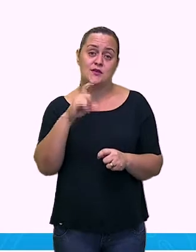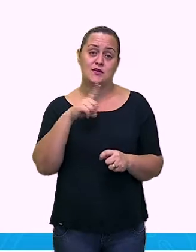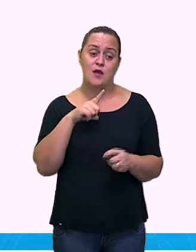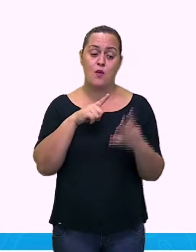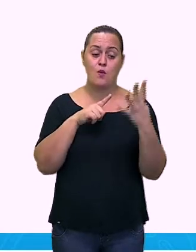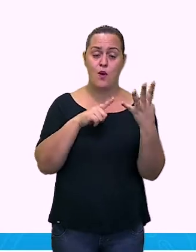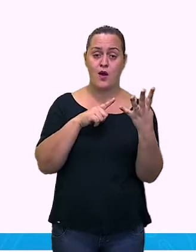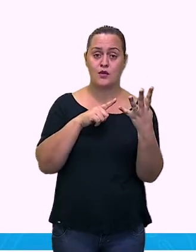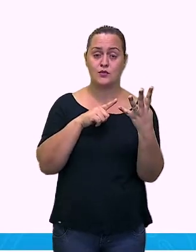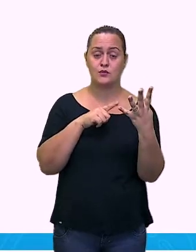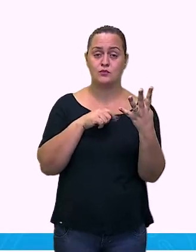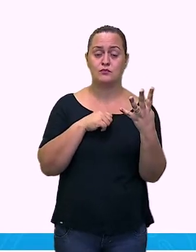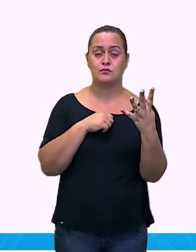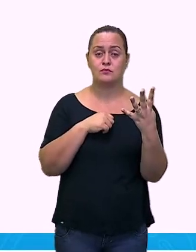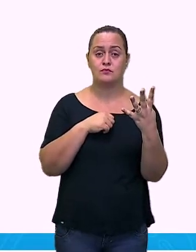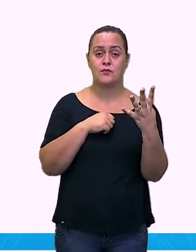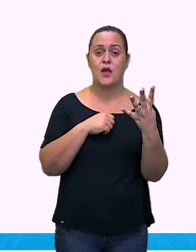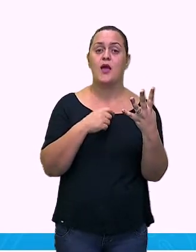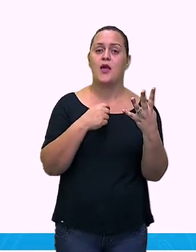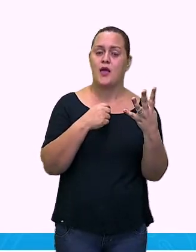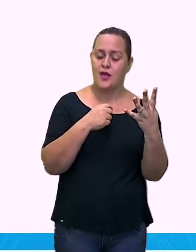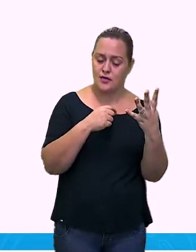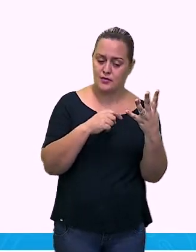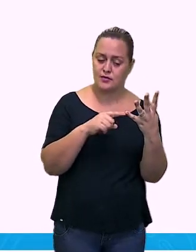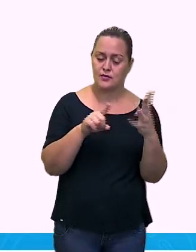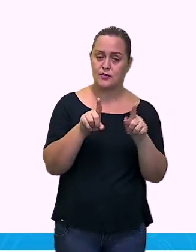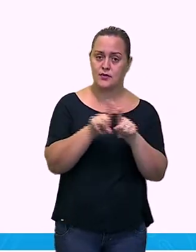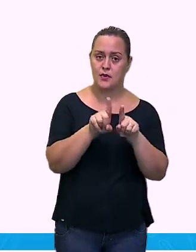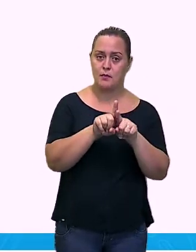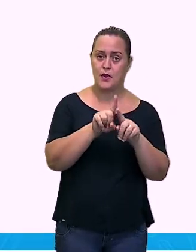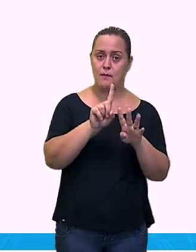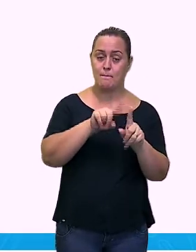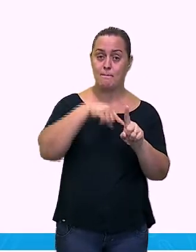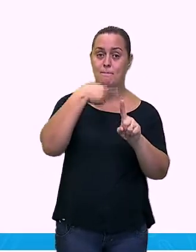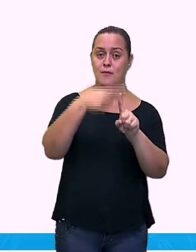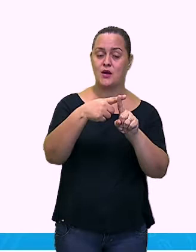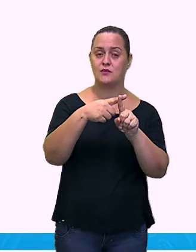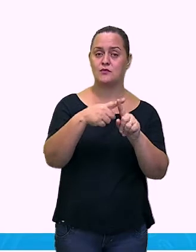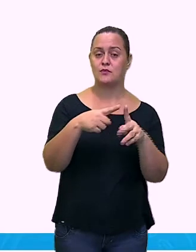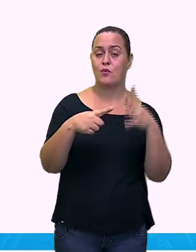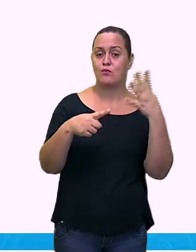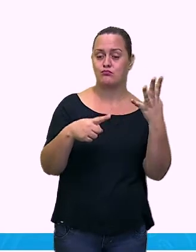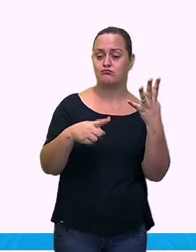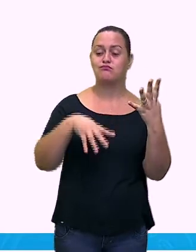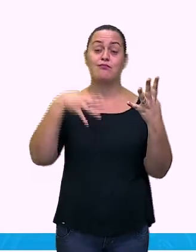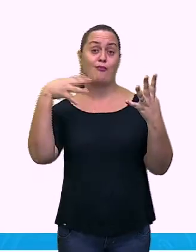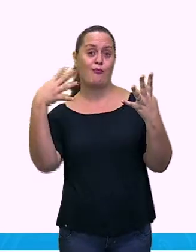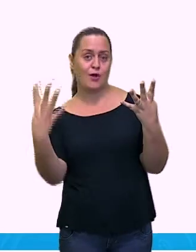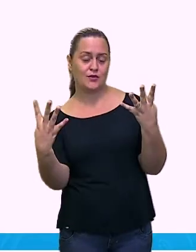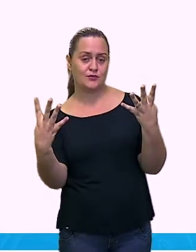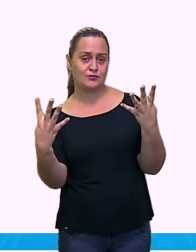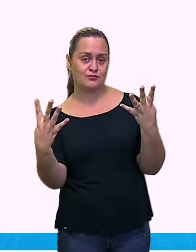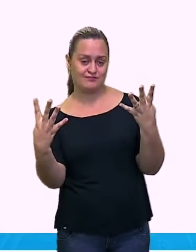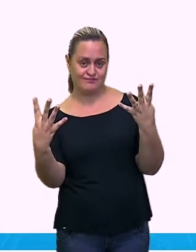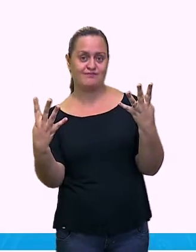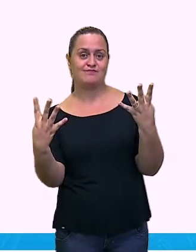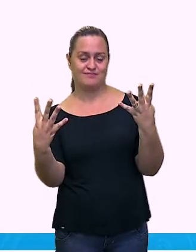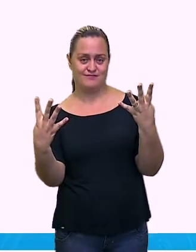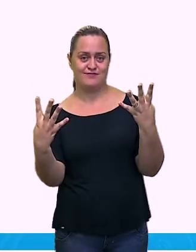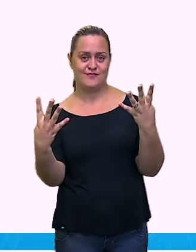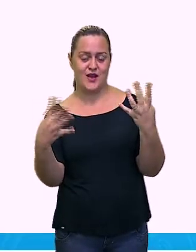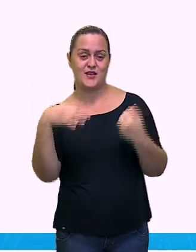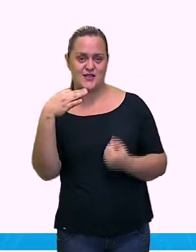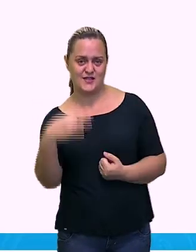quatro eu vou duplicar o número quatro eu vou ter quatro duas vezes então